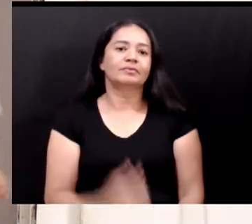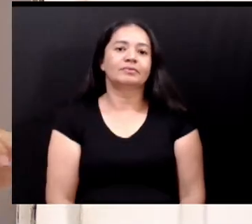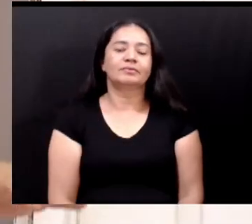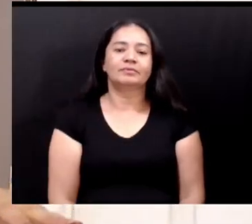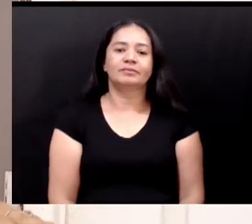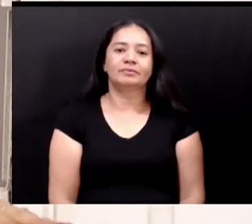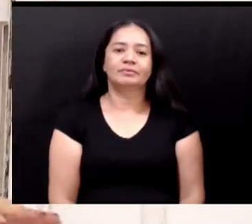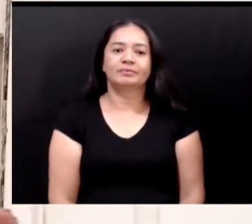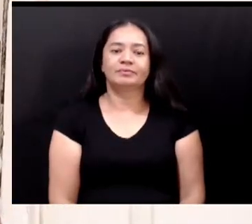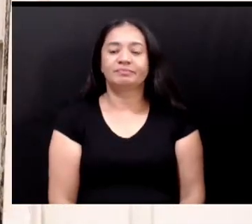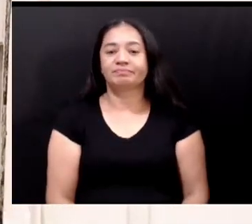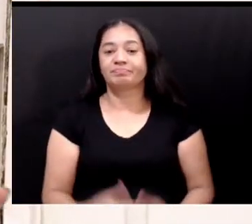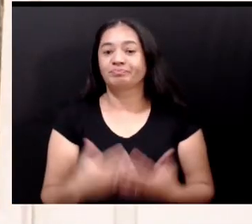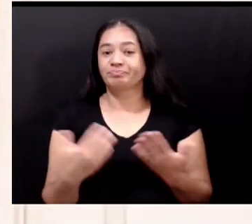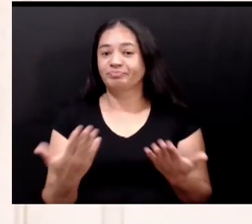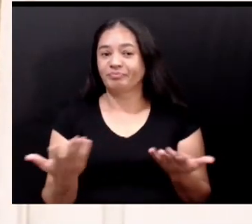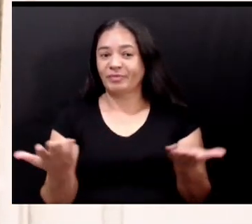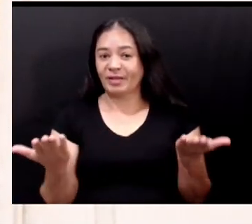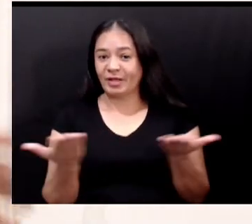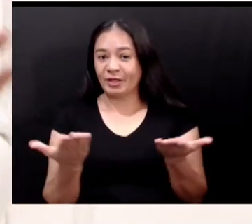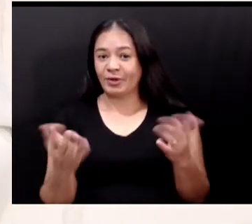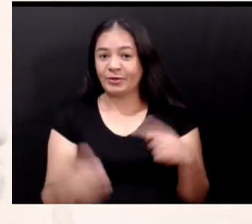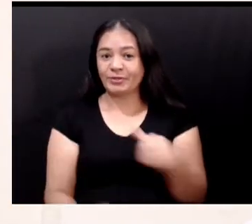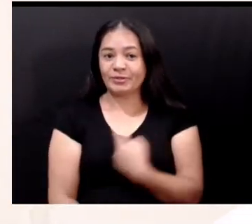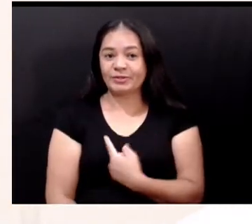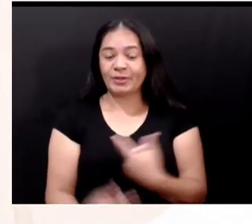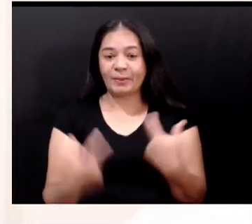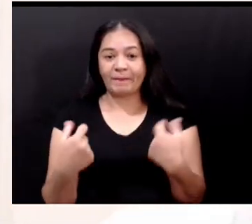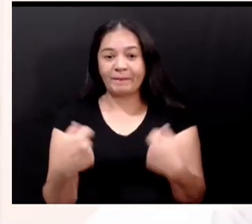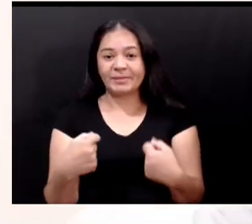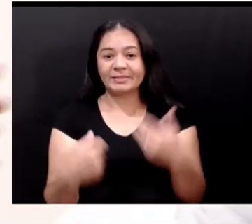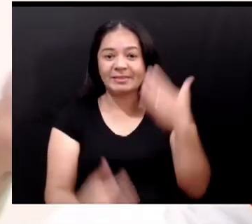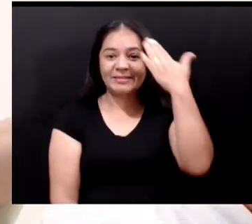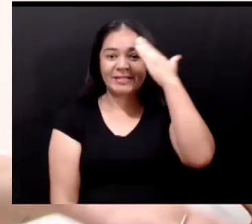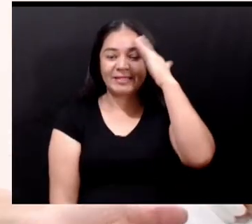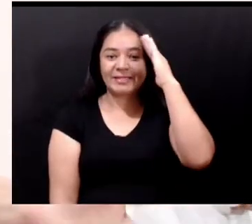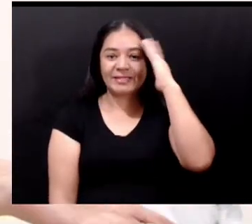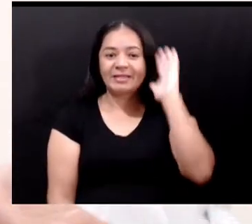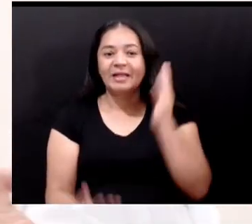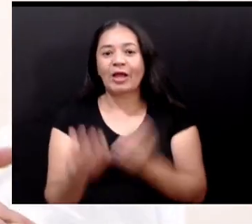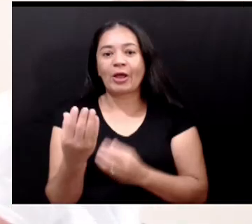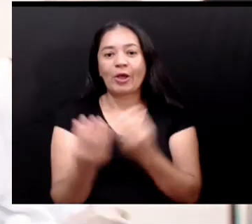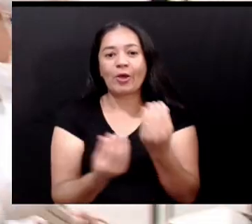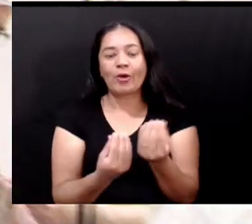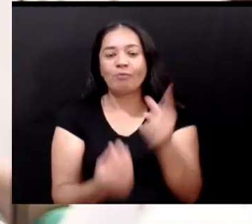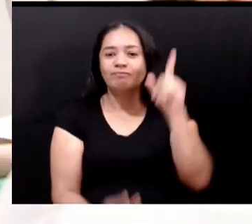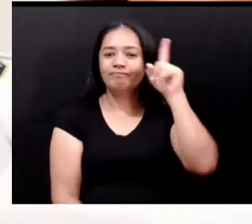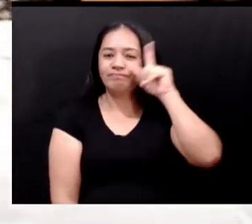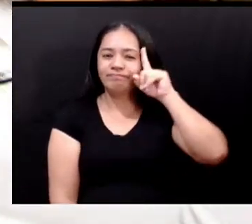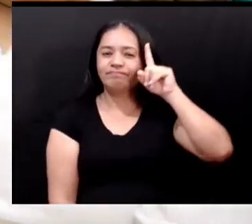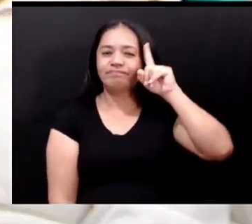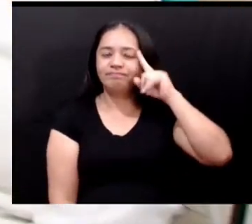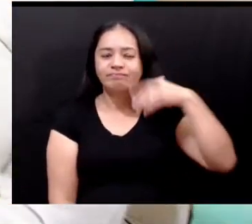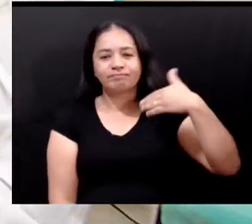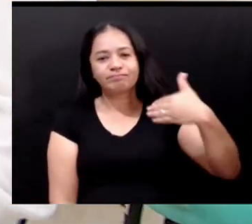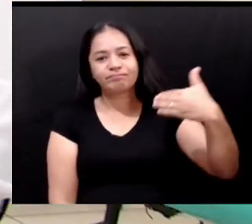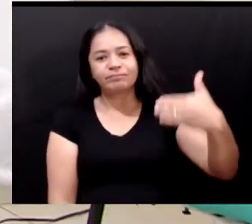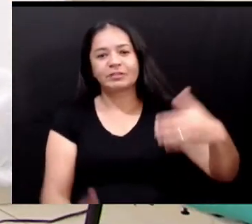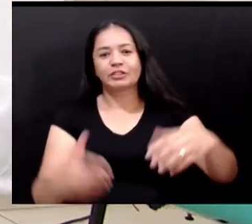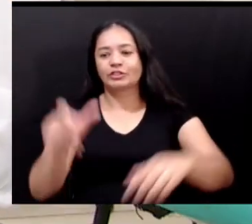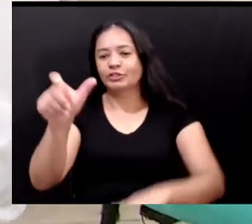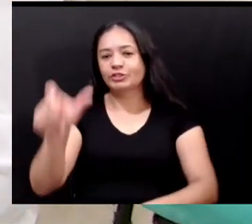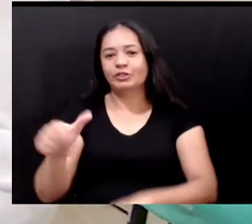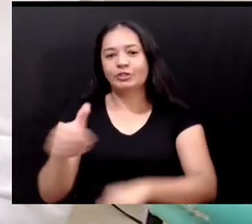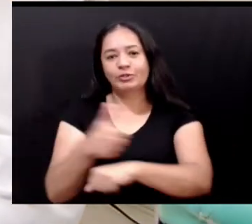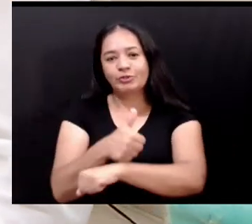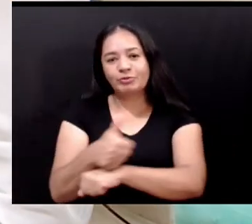Bom, então agora a gente precisa entender como é o dia a dia do profissional podólogo. Eu vou conversar com a Lene